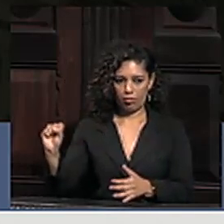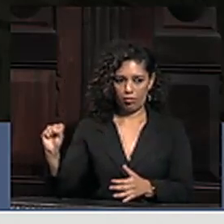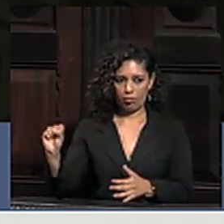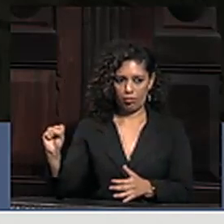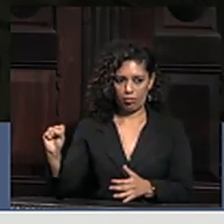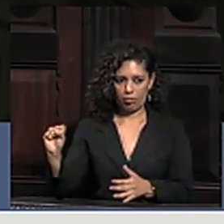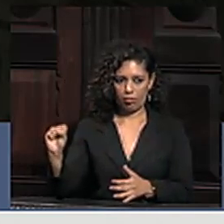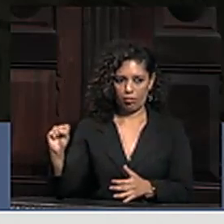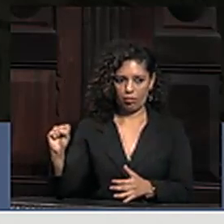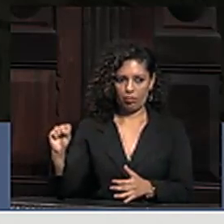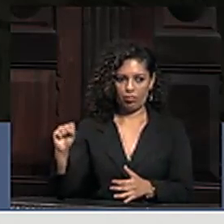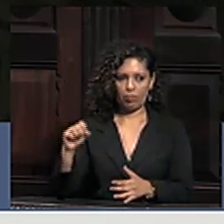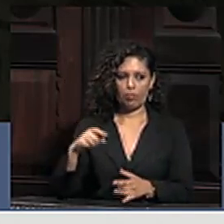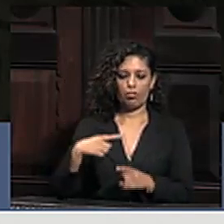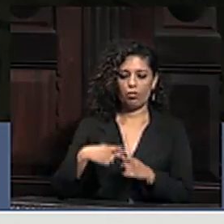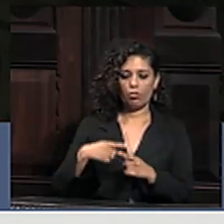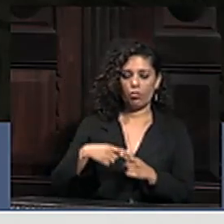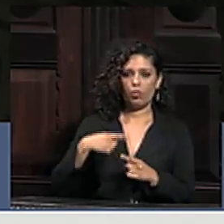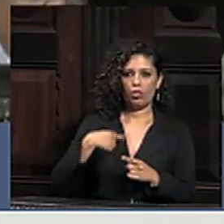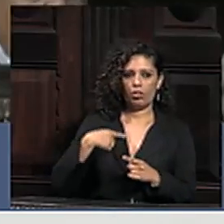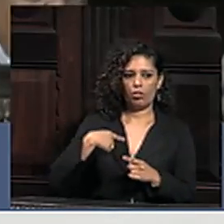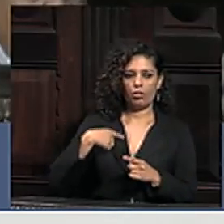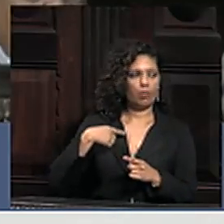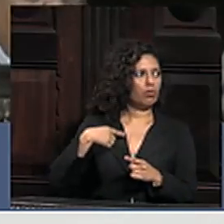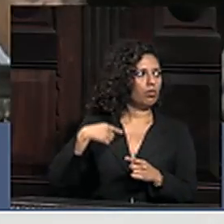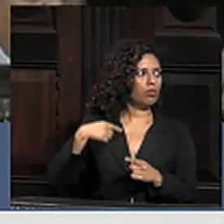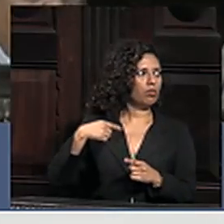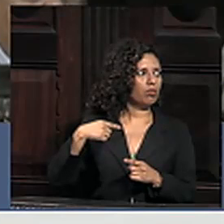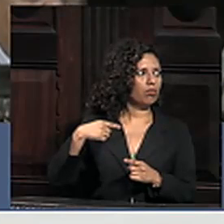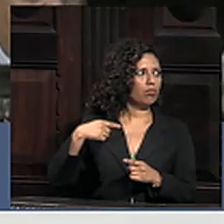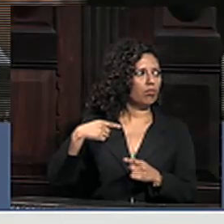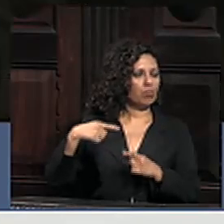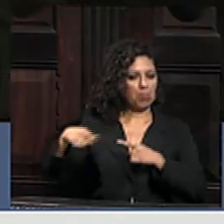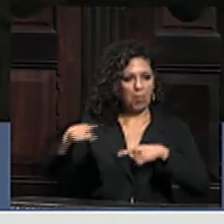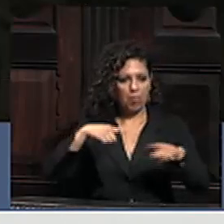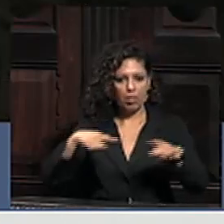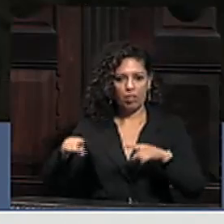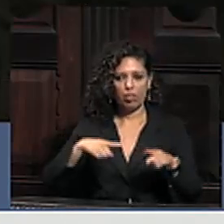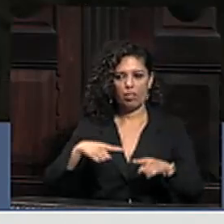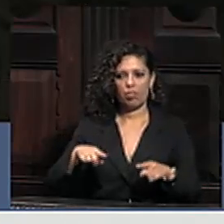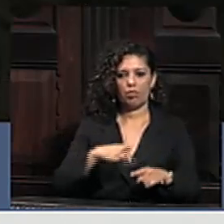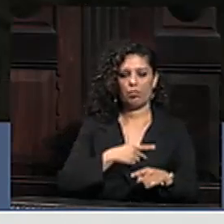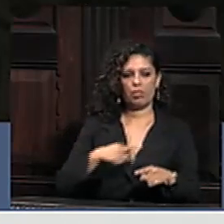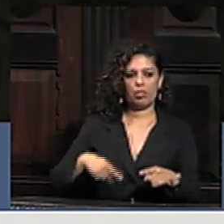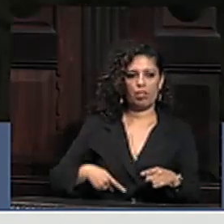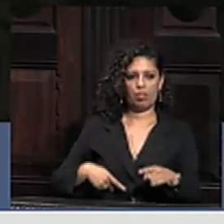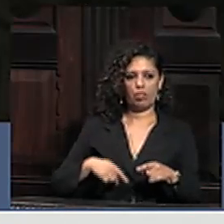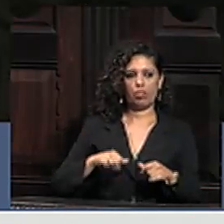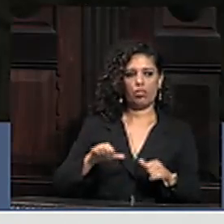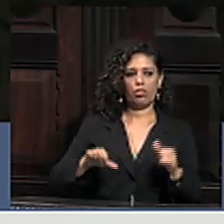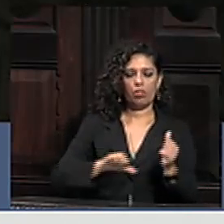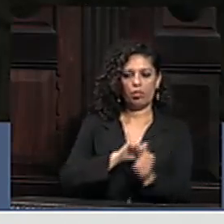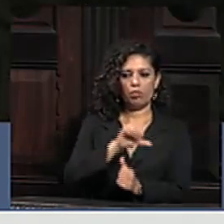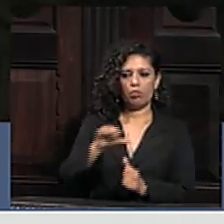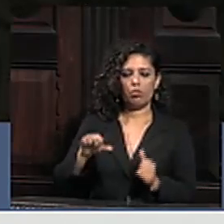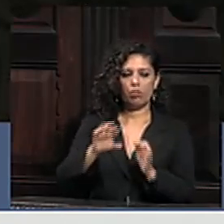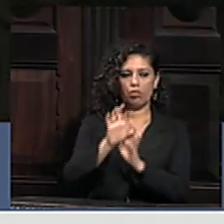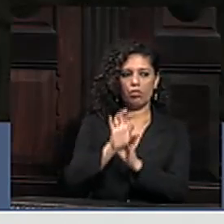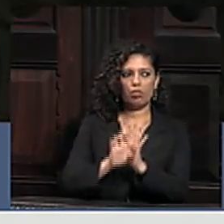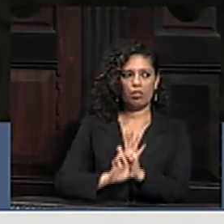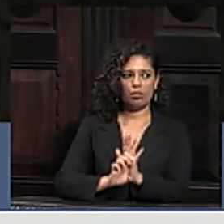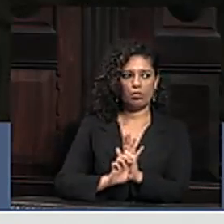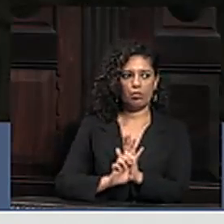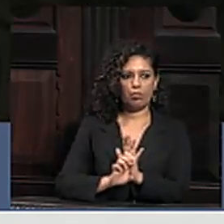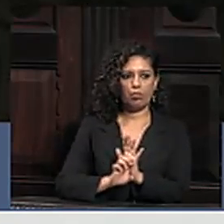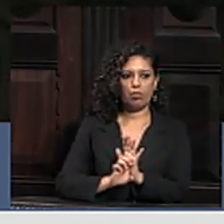está presidindo. Exato, mas estou no plenário. Que muda a ementa para criar